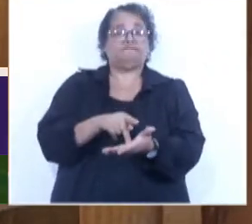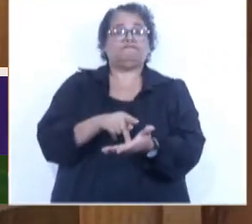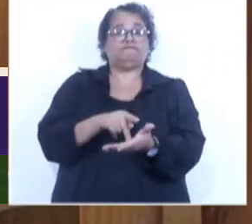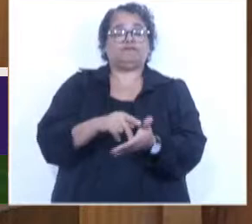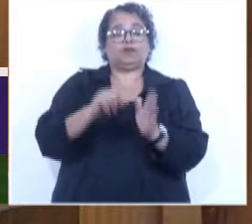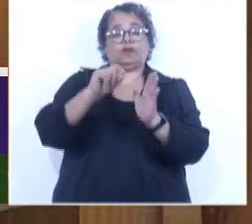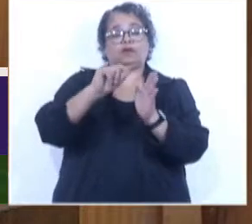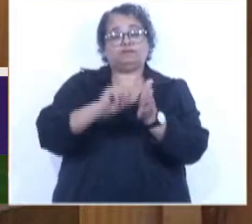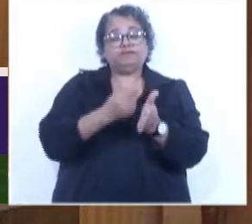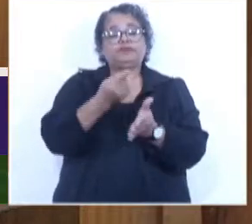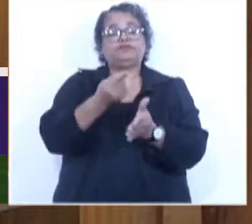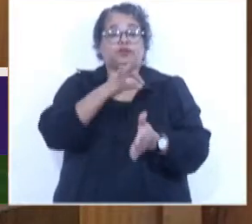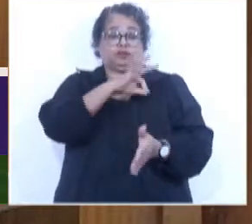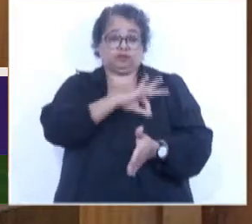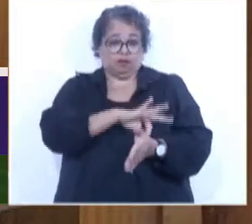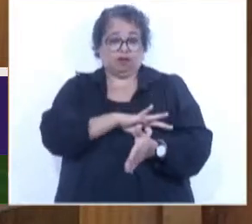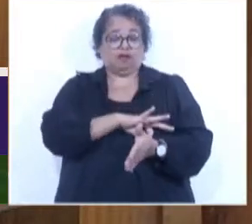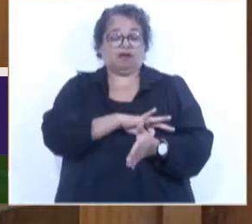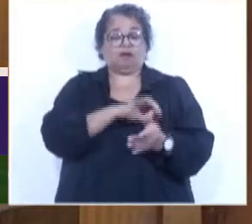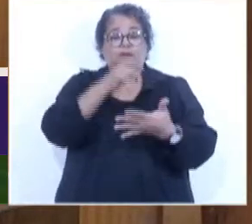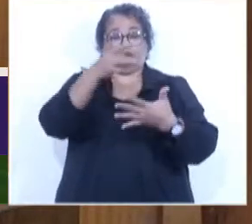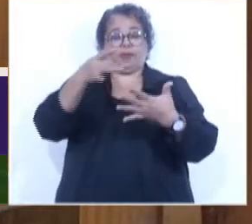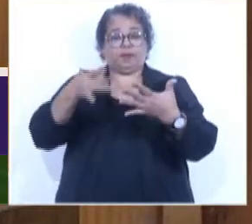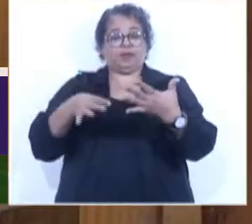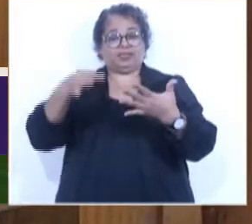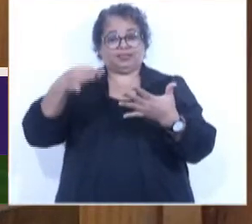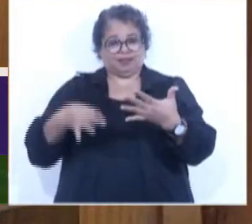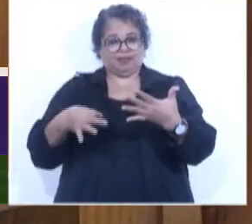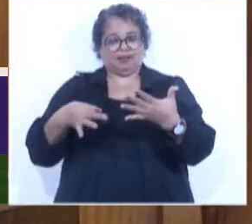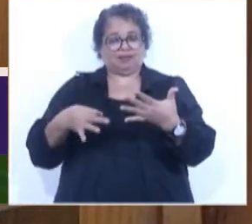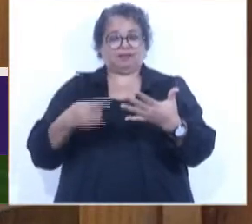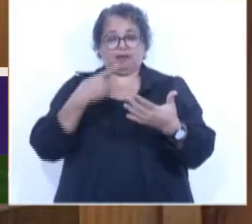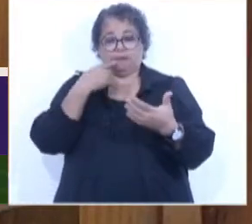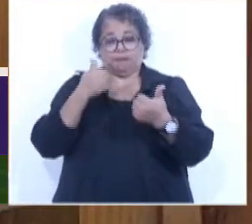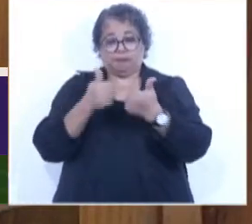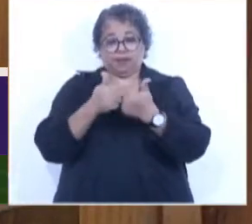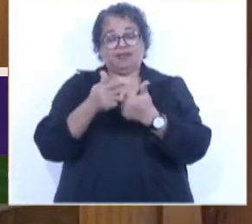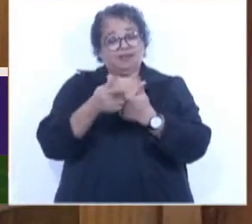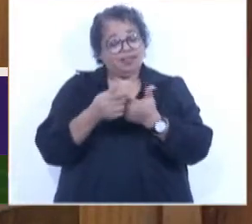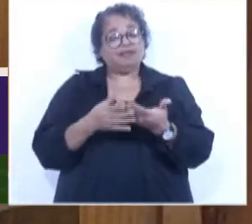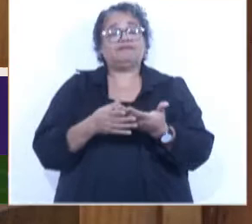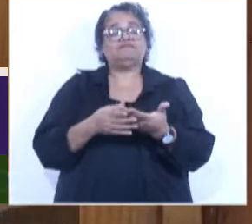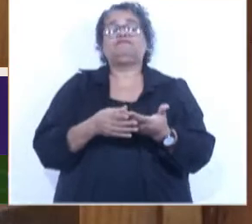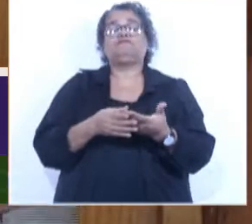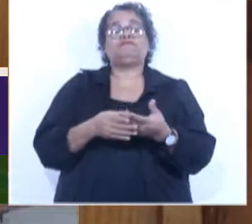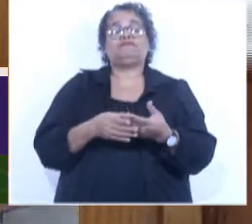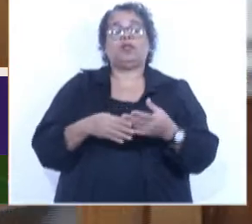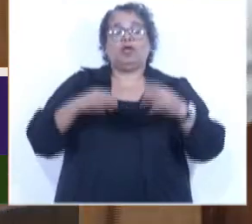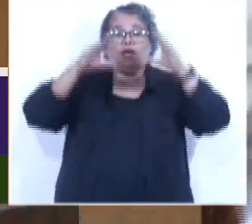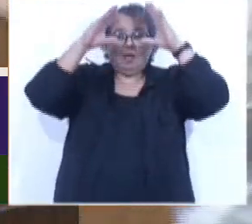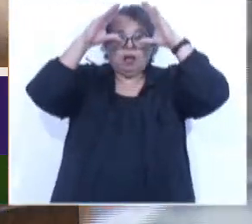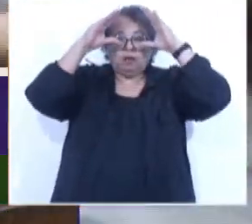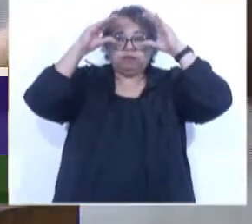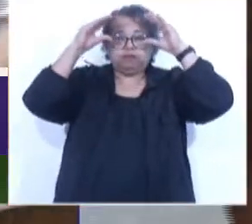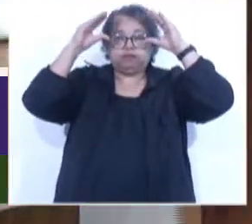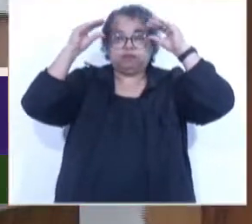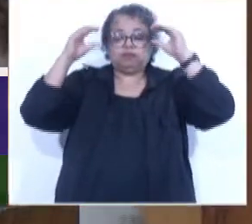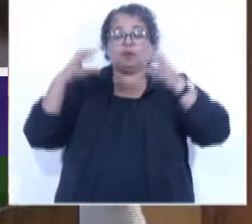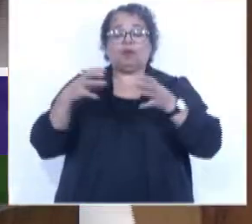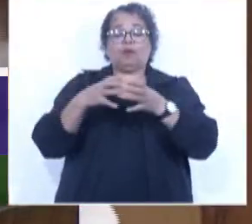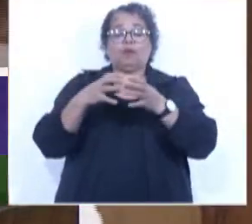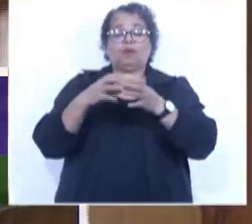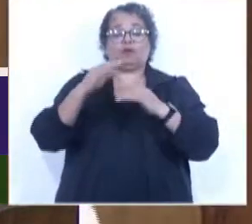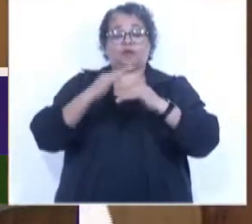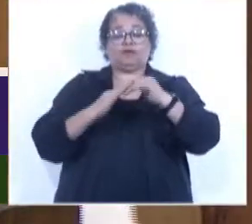correção do piso salarial então a decisão recente traz uma lento a categoria da educação